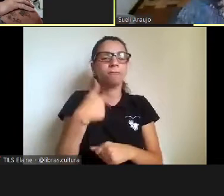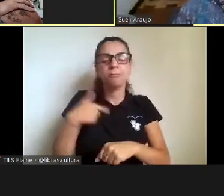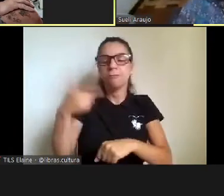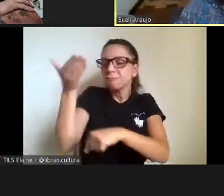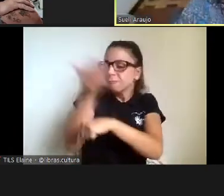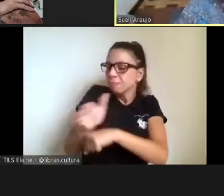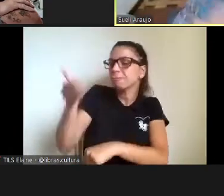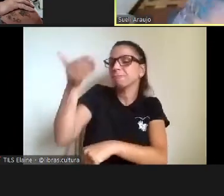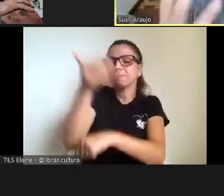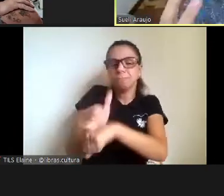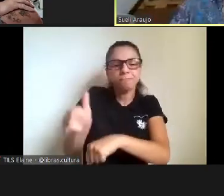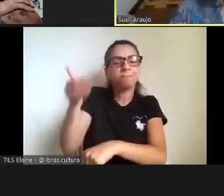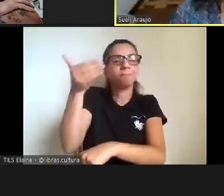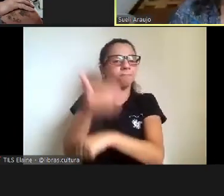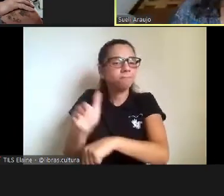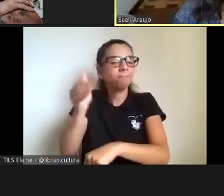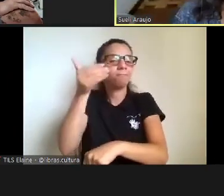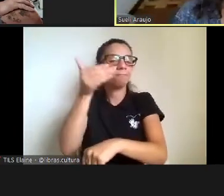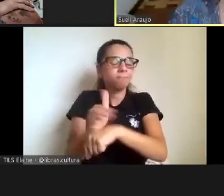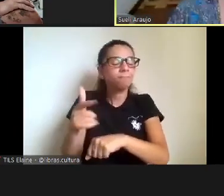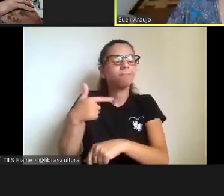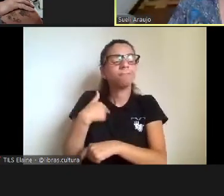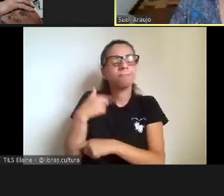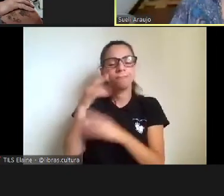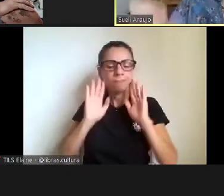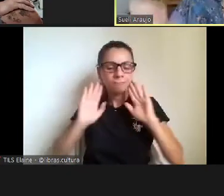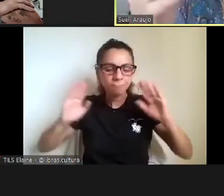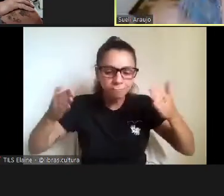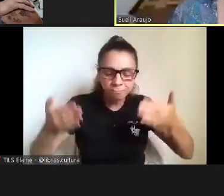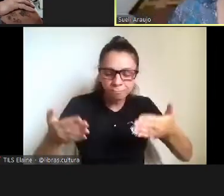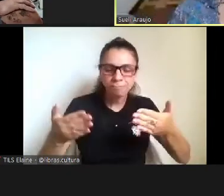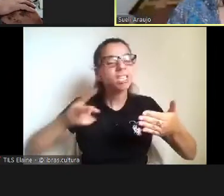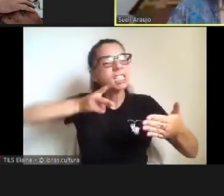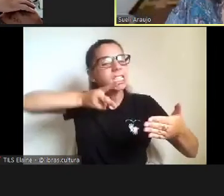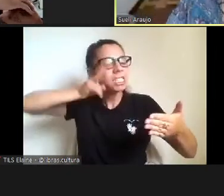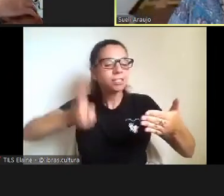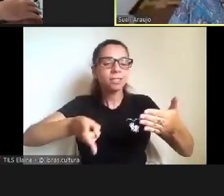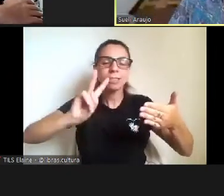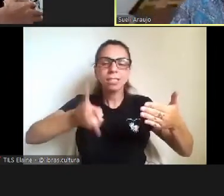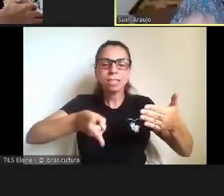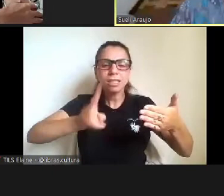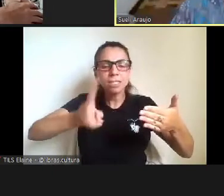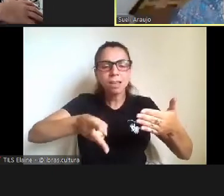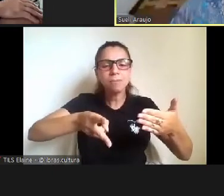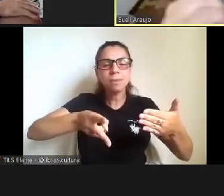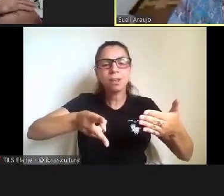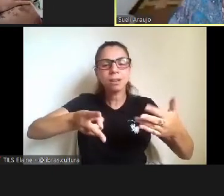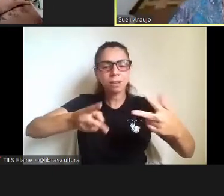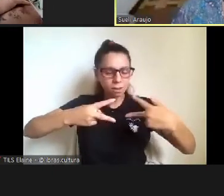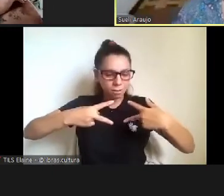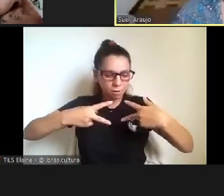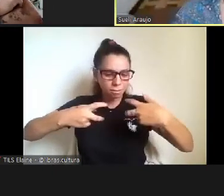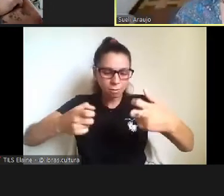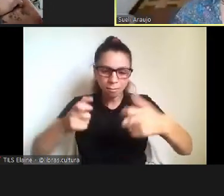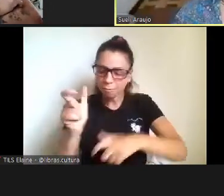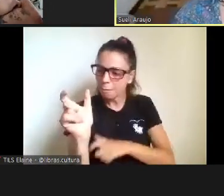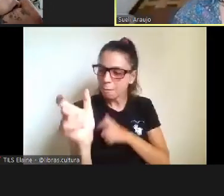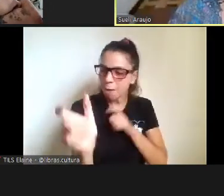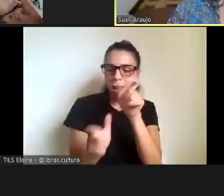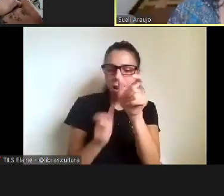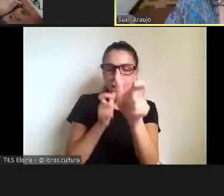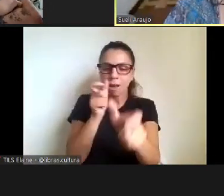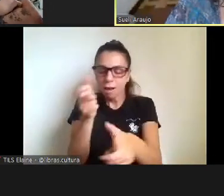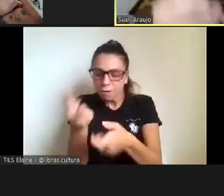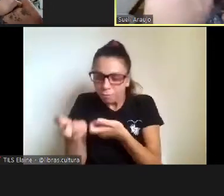Ensaiar-se, eu entendo e vejo nos trabalhos, é se implicar incondicionalmente com as palavras ditas.